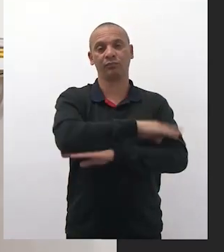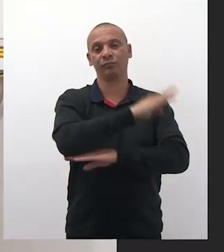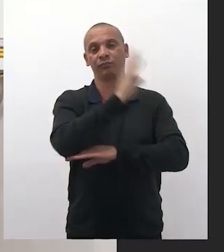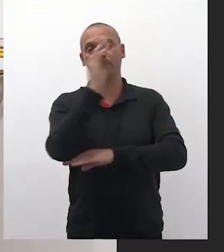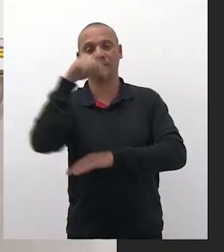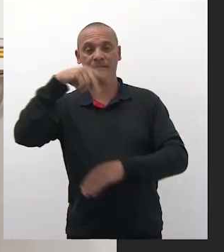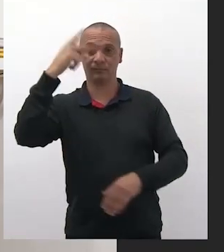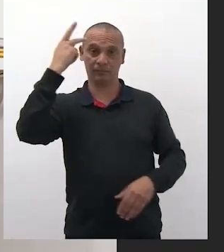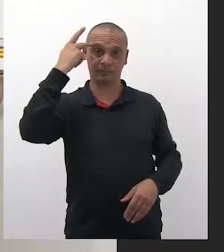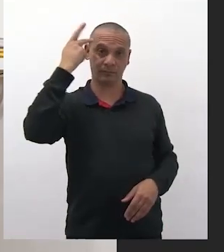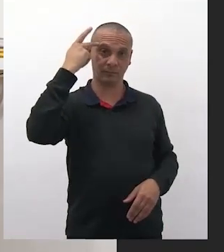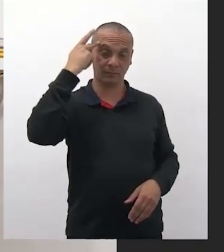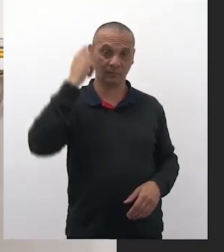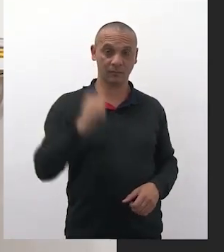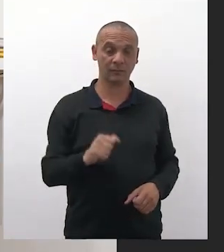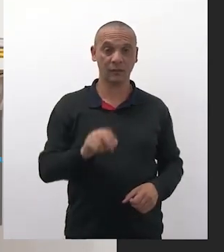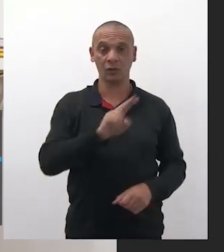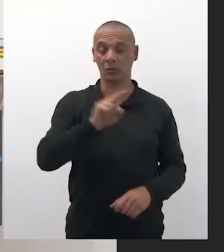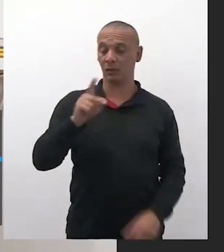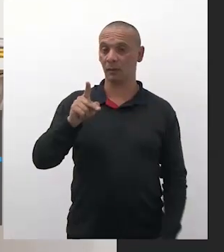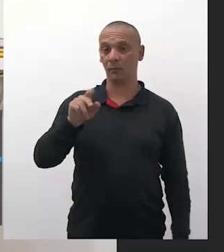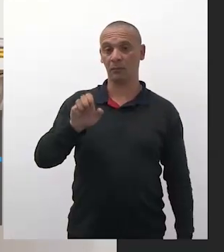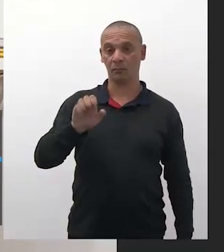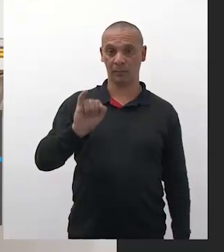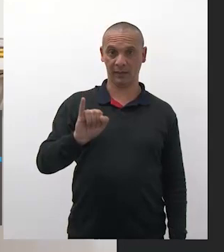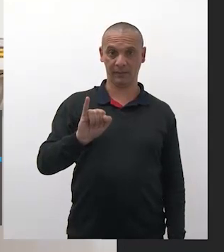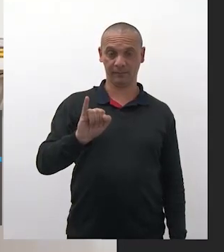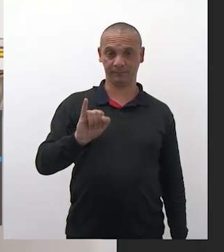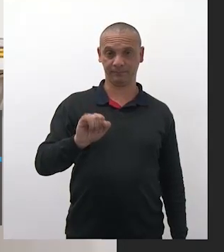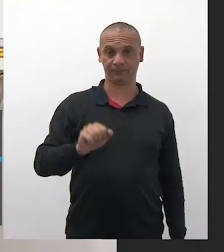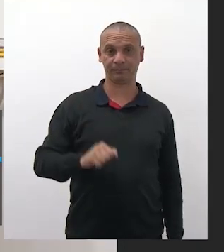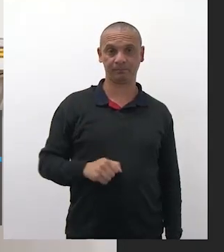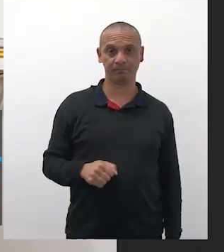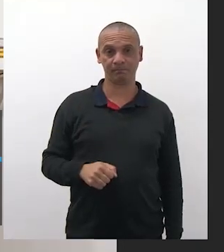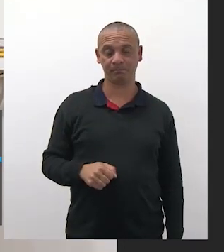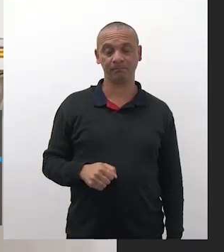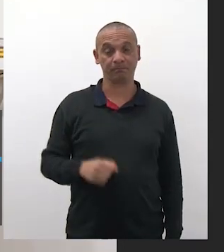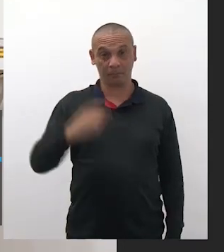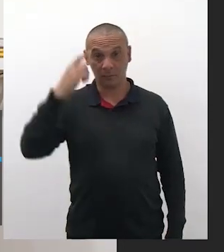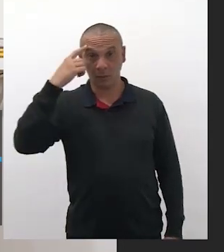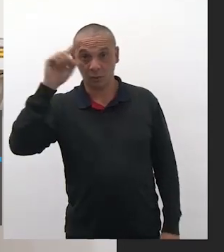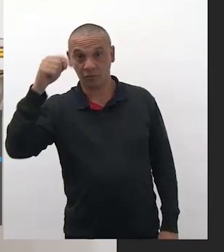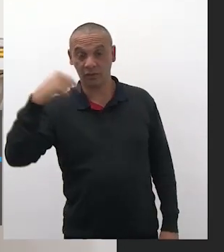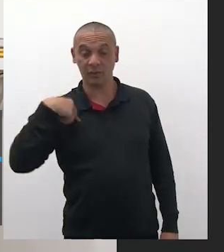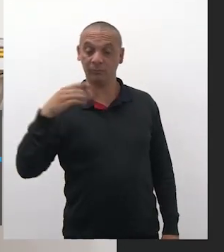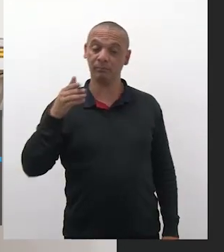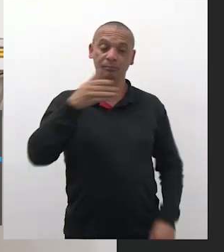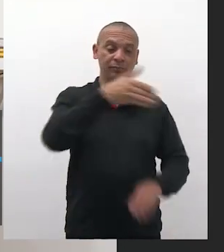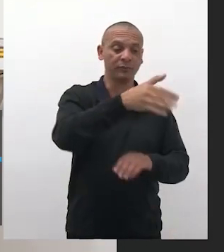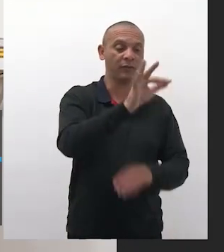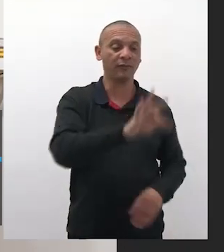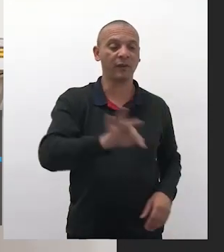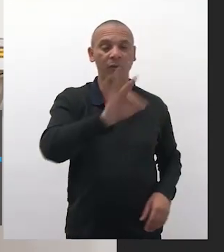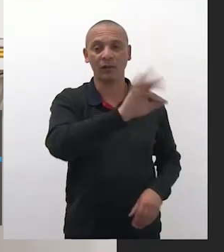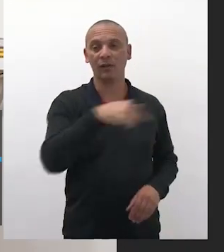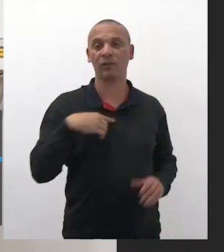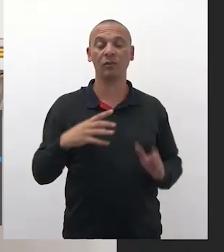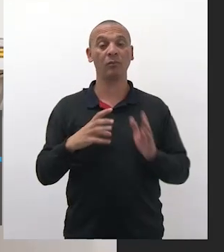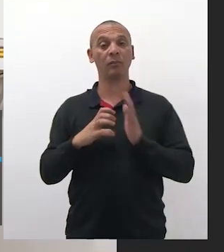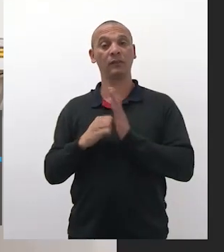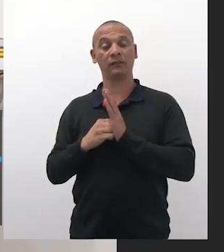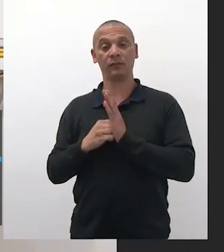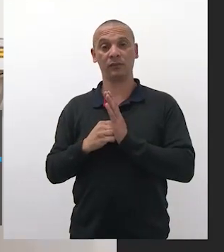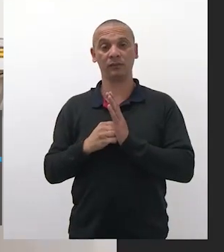Paulo, as PEIs. Aí, num dia eu fui na faculdade, falei, não, vou fazer minha